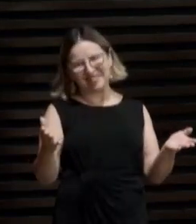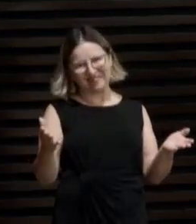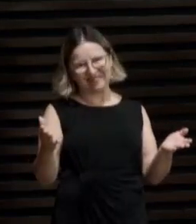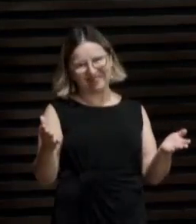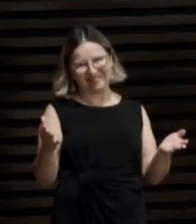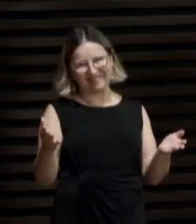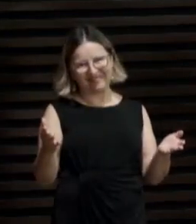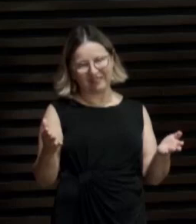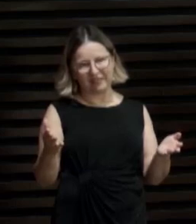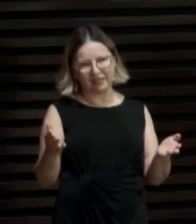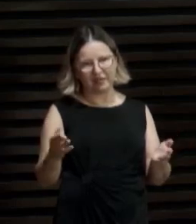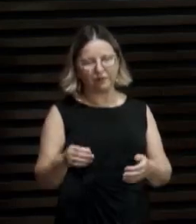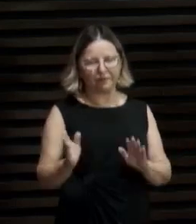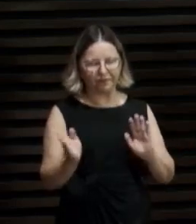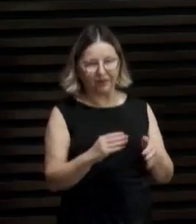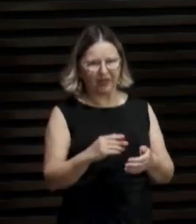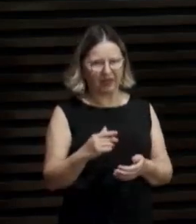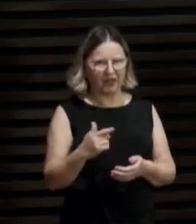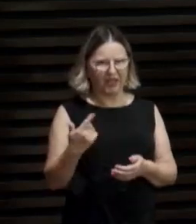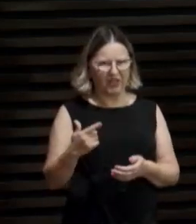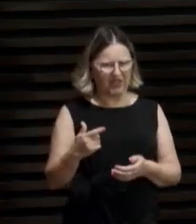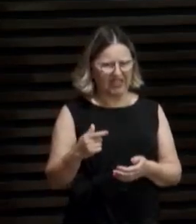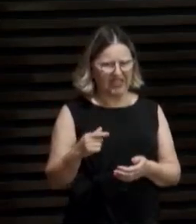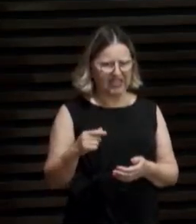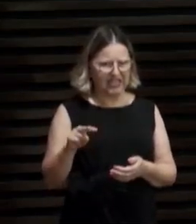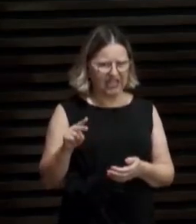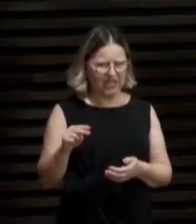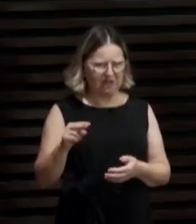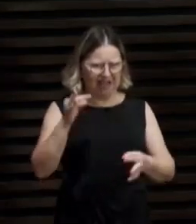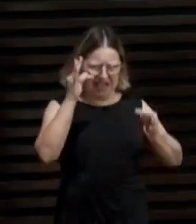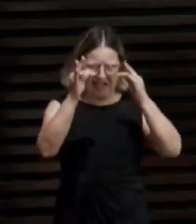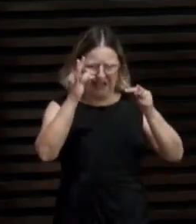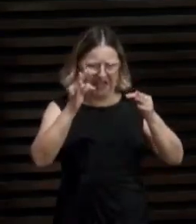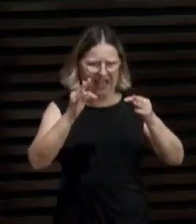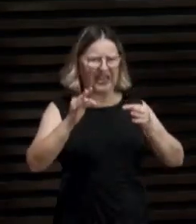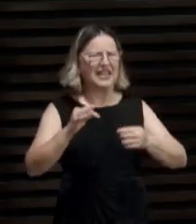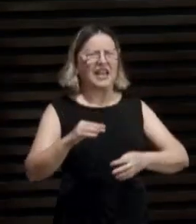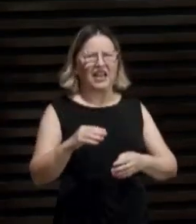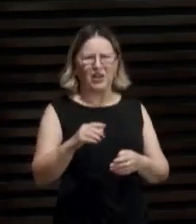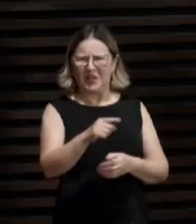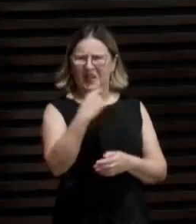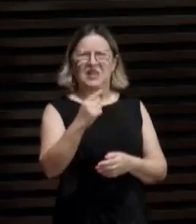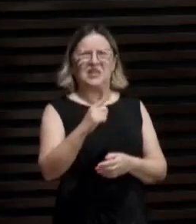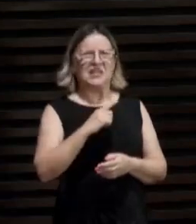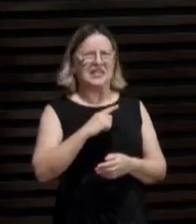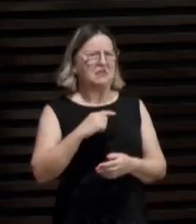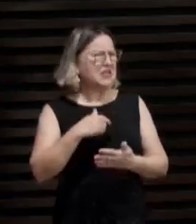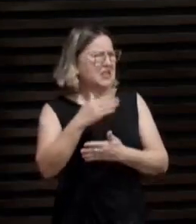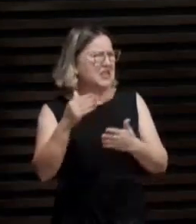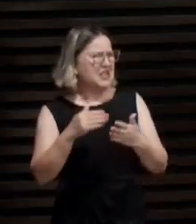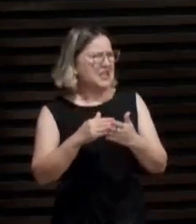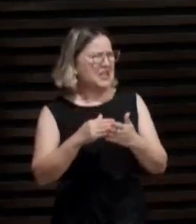sabe, aquela teologia da prosperidade. Não vai tudo dar certo. Nós vamos ter tudo que Deus promete para